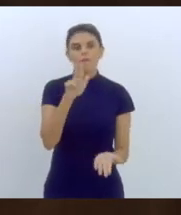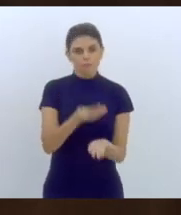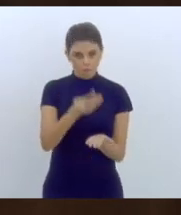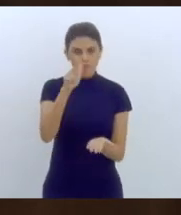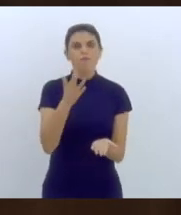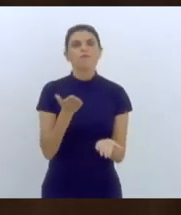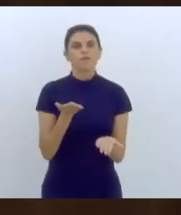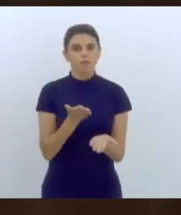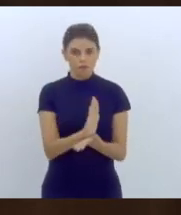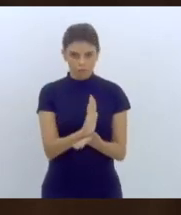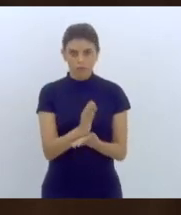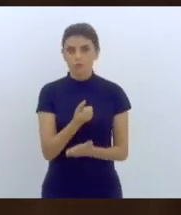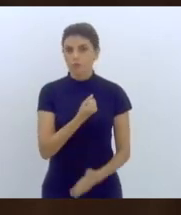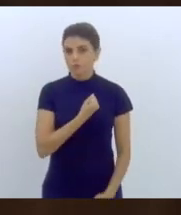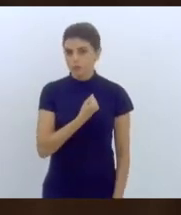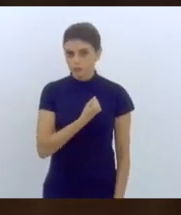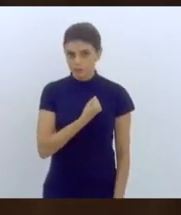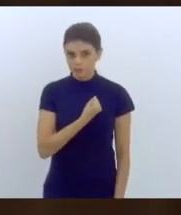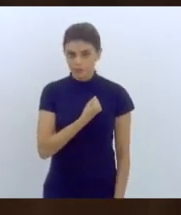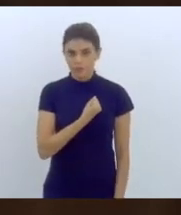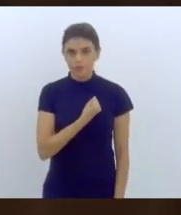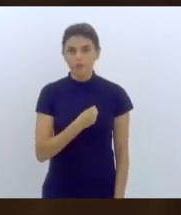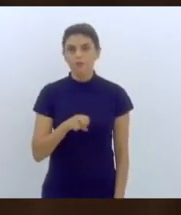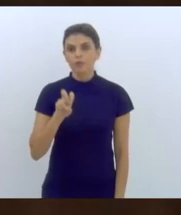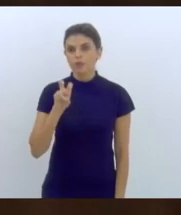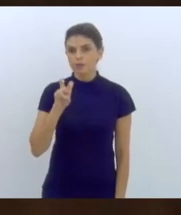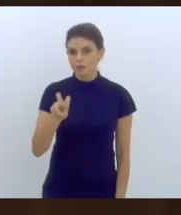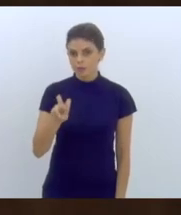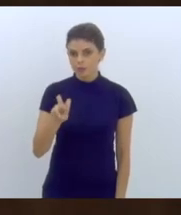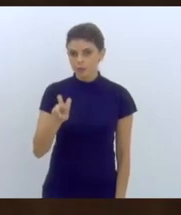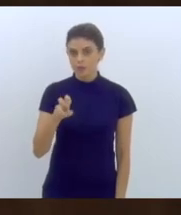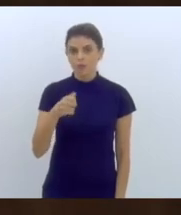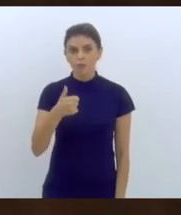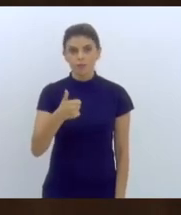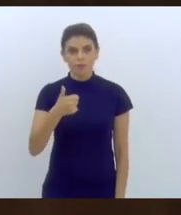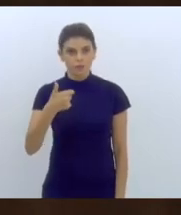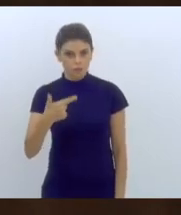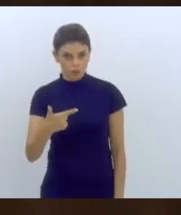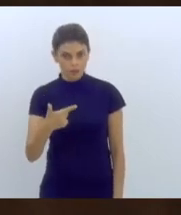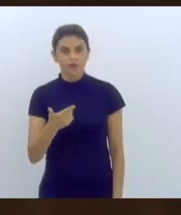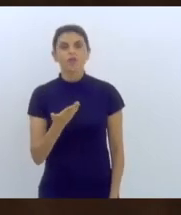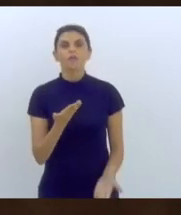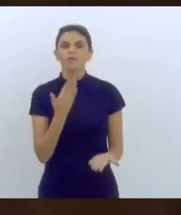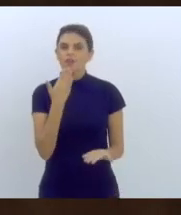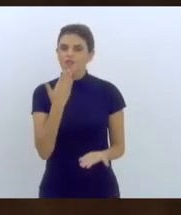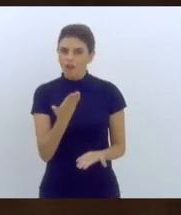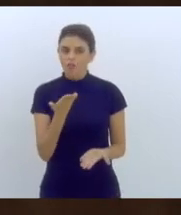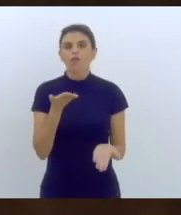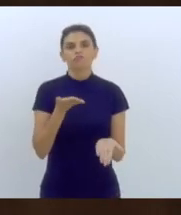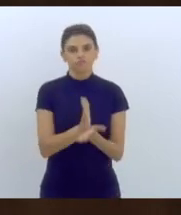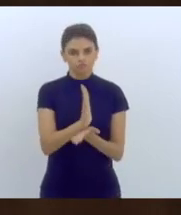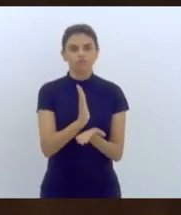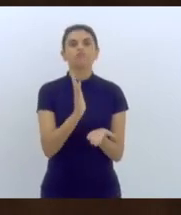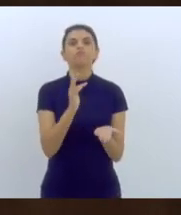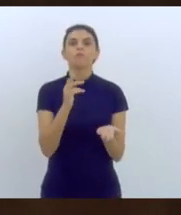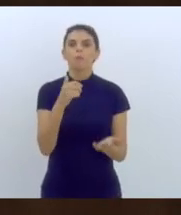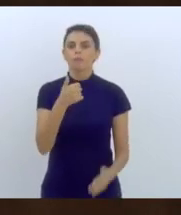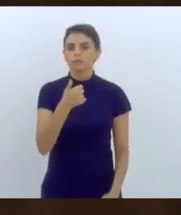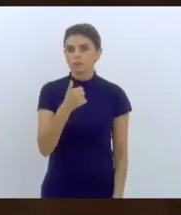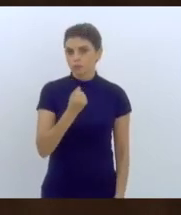subemendas e emendas, números 5 e 12. Favorável, com subemenda